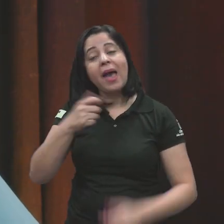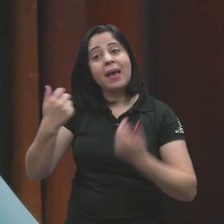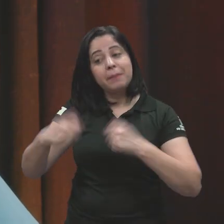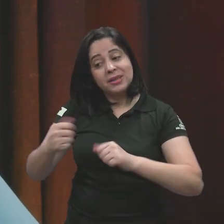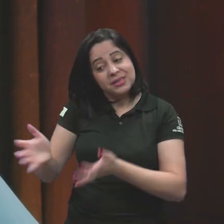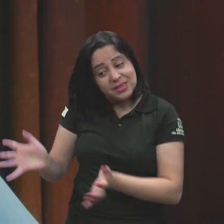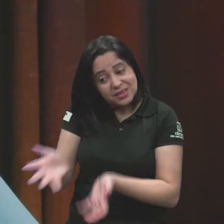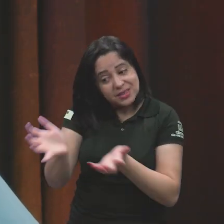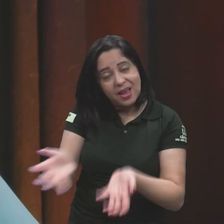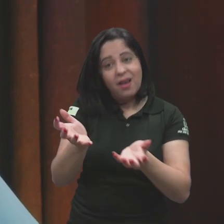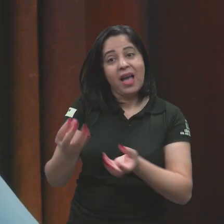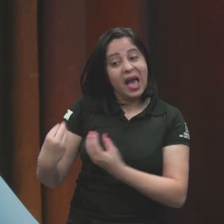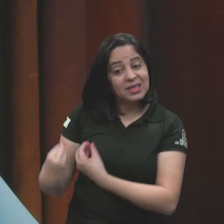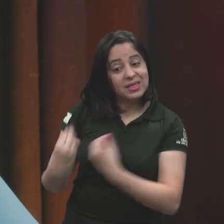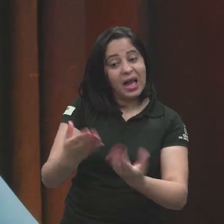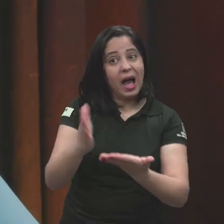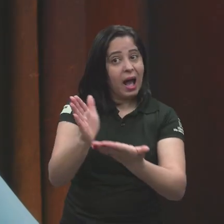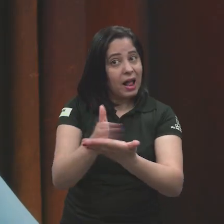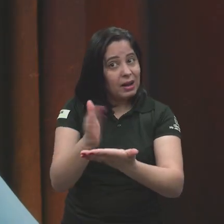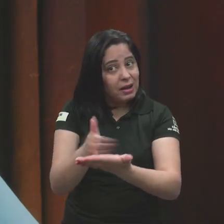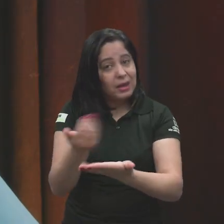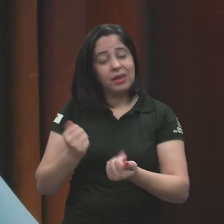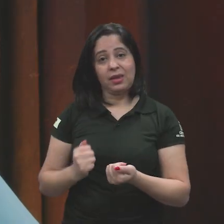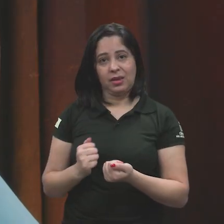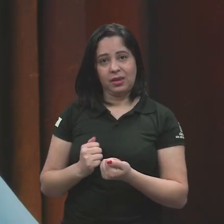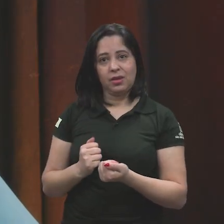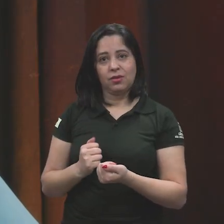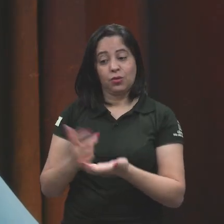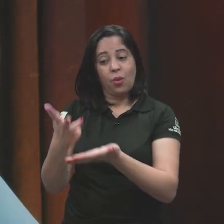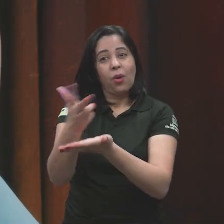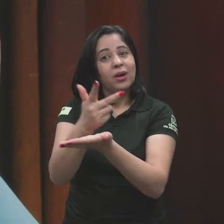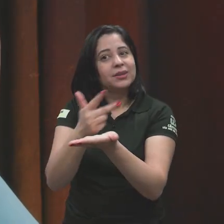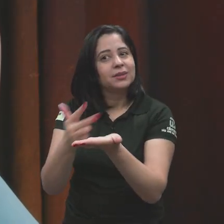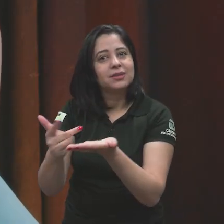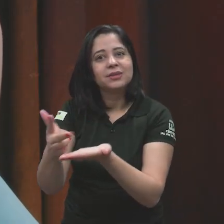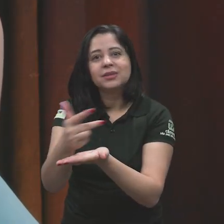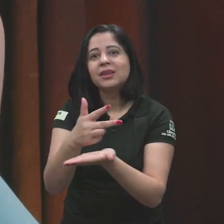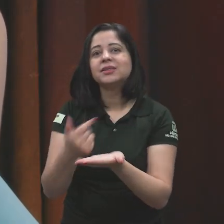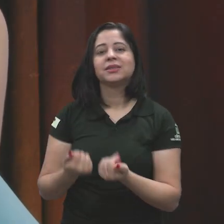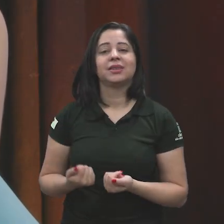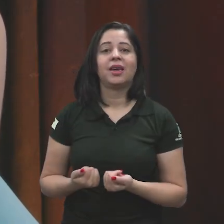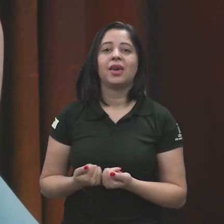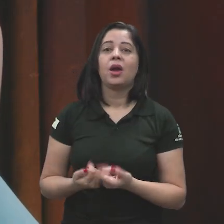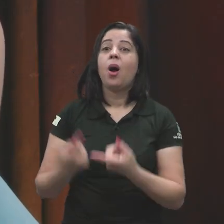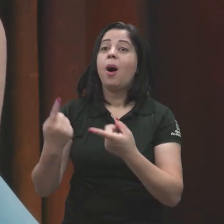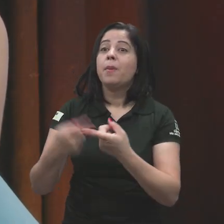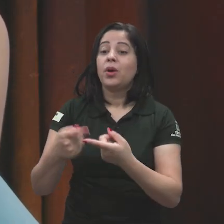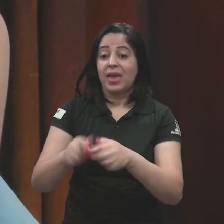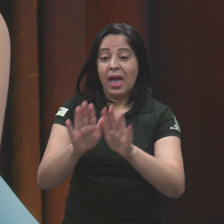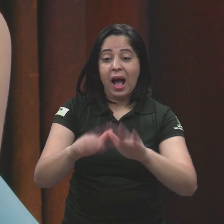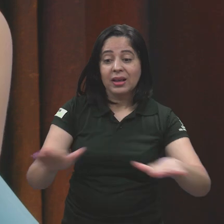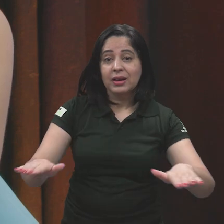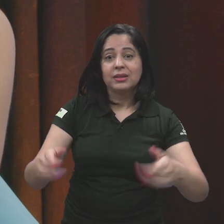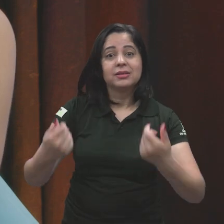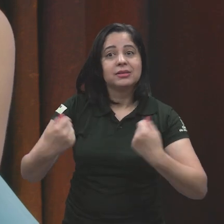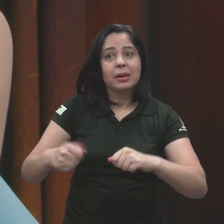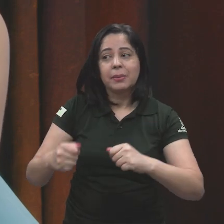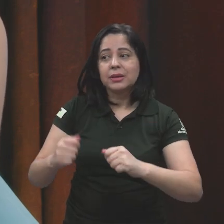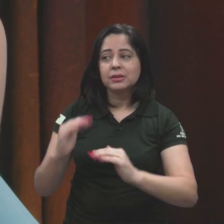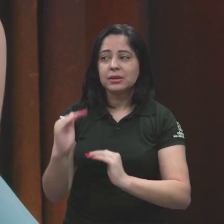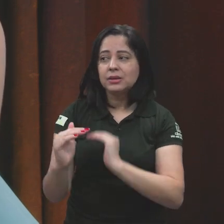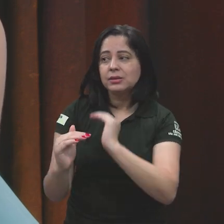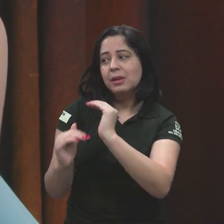de um livrinho, que às vezes a criança não lê, mas de figuras, né, para elas poderem ter já uma prática